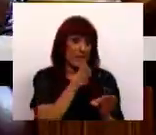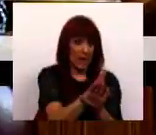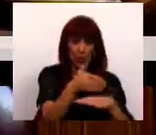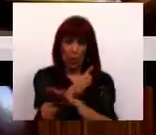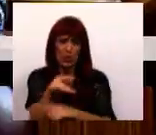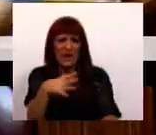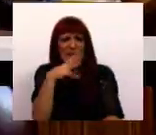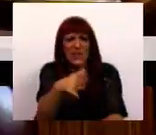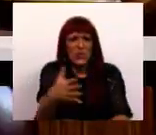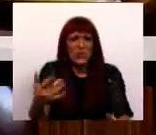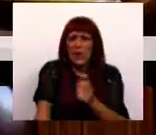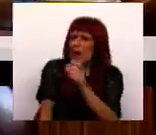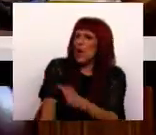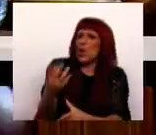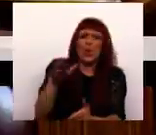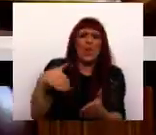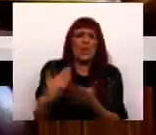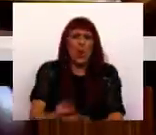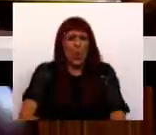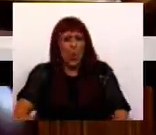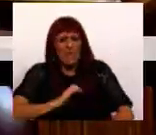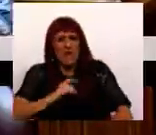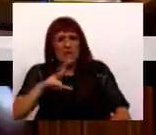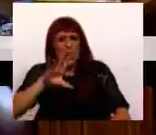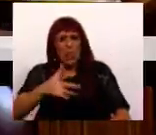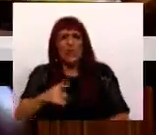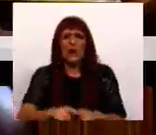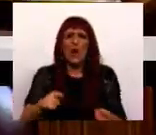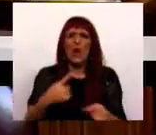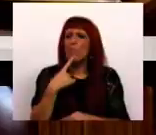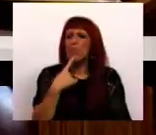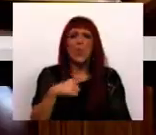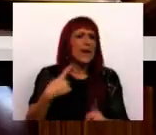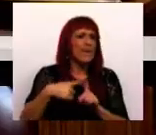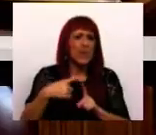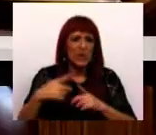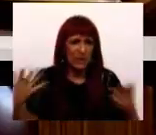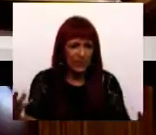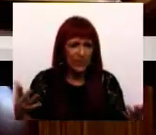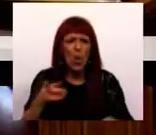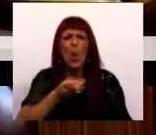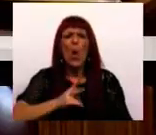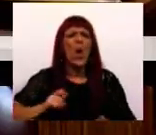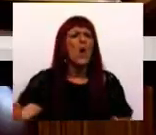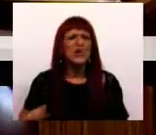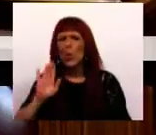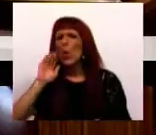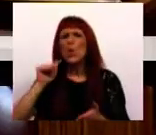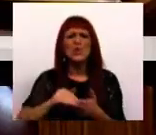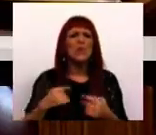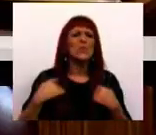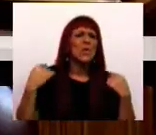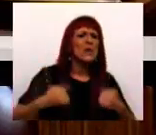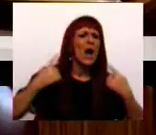setores, dizendo que isso gerou confiança no país e que foi extremamente positivo. Qual é então a conclusão que se